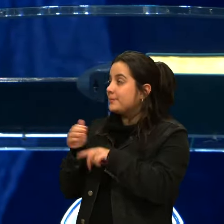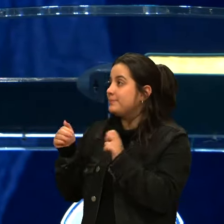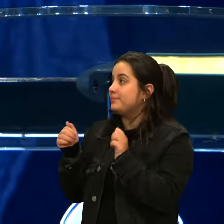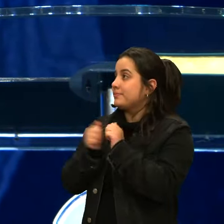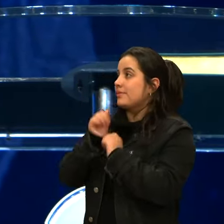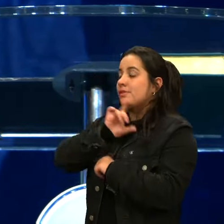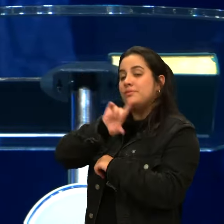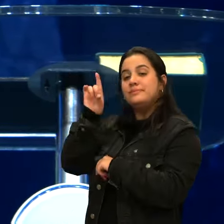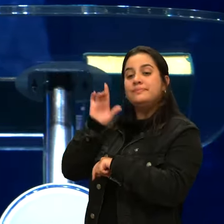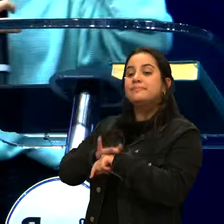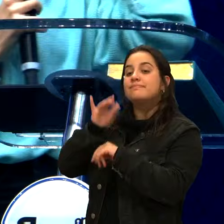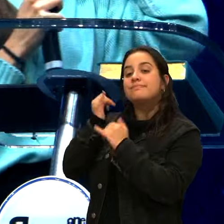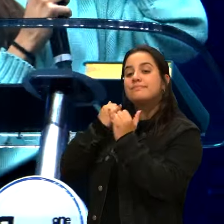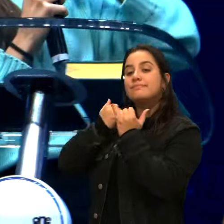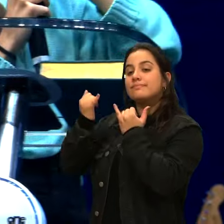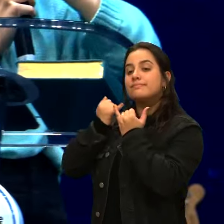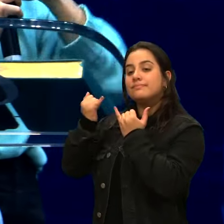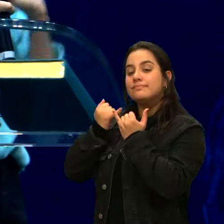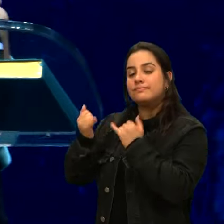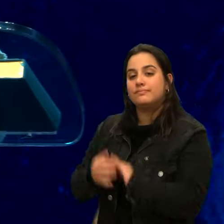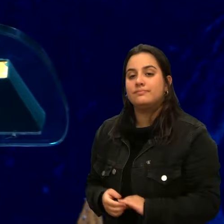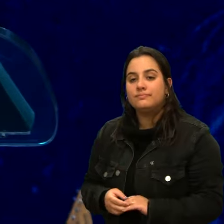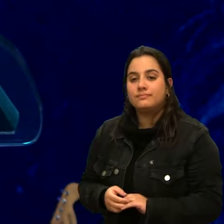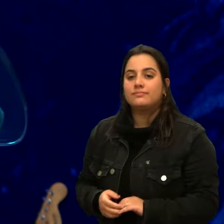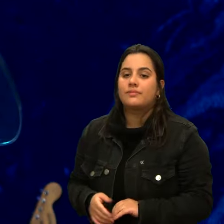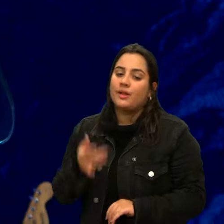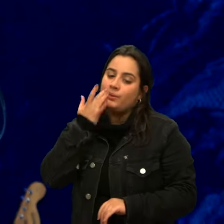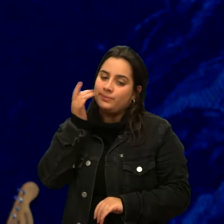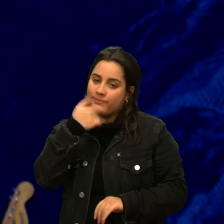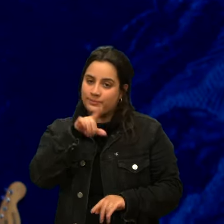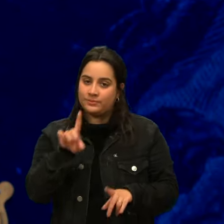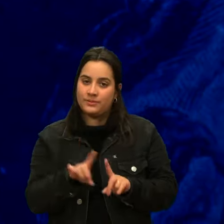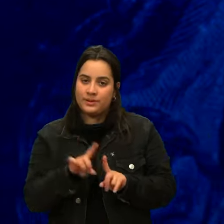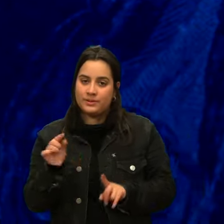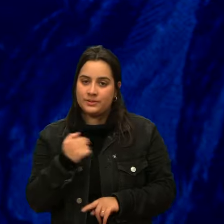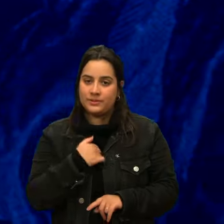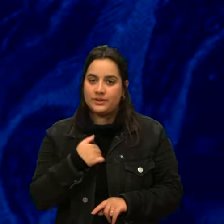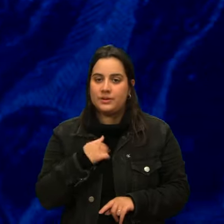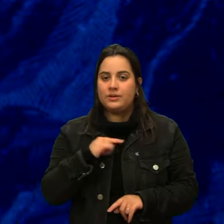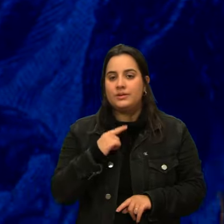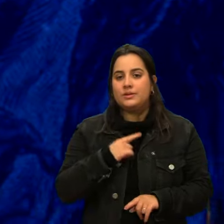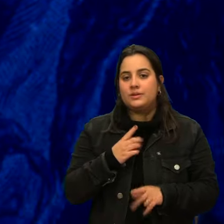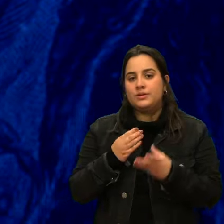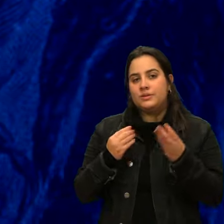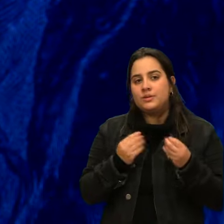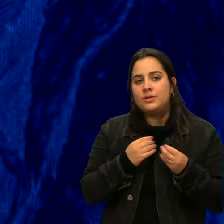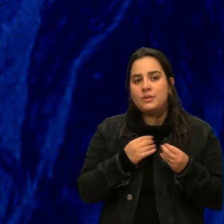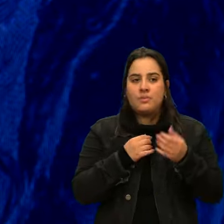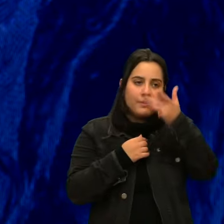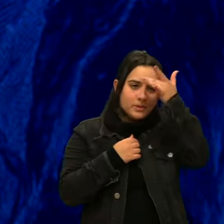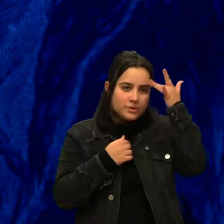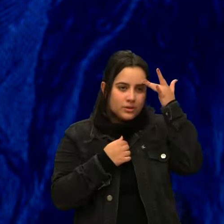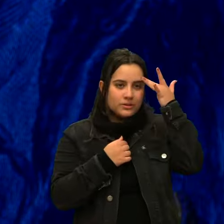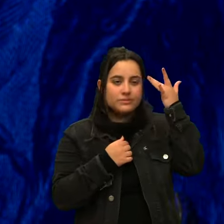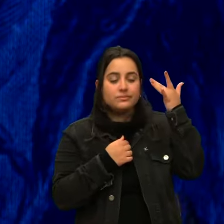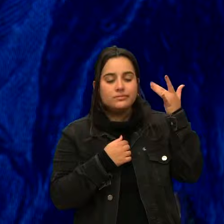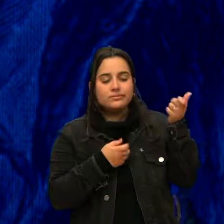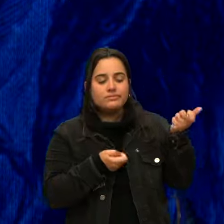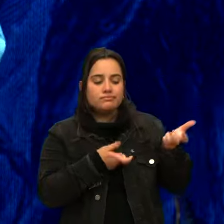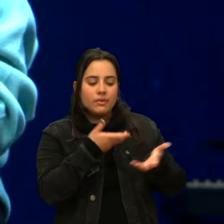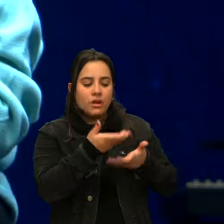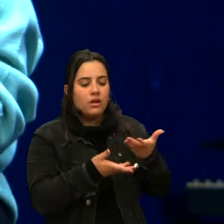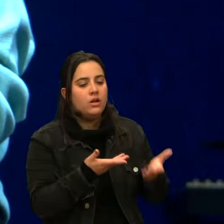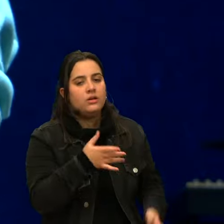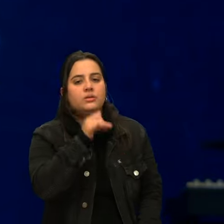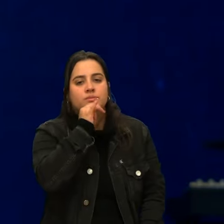gente se parece com Ele. Eu não sei vocês, mas eu, pelo menos, toda vez que passo muito tempo com alguém, pego a mania da pessoa de falar.